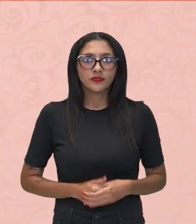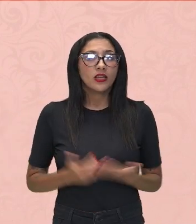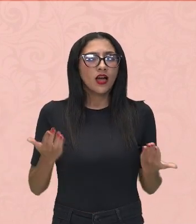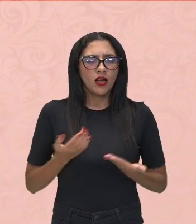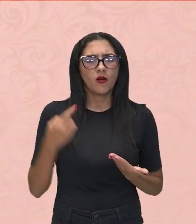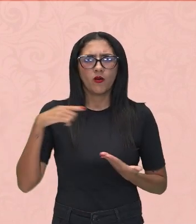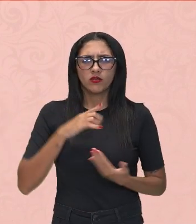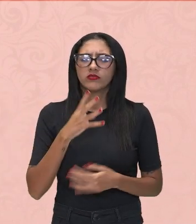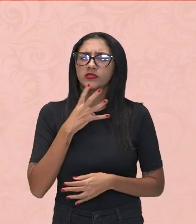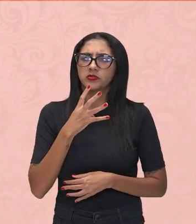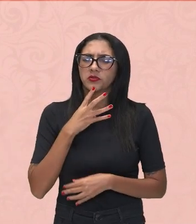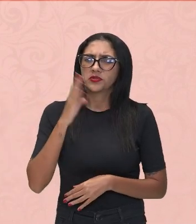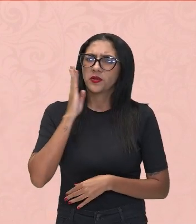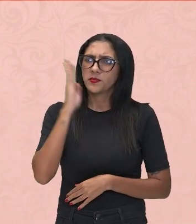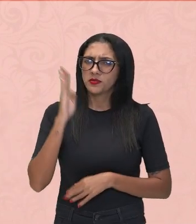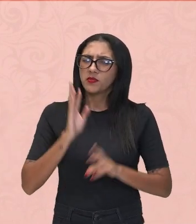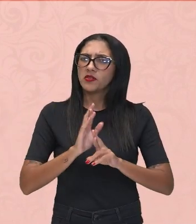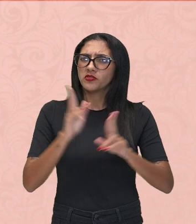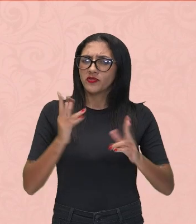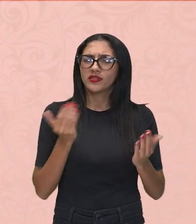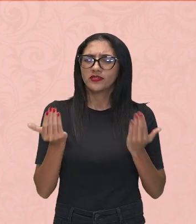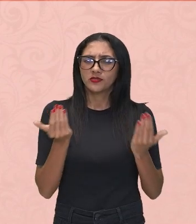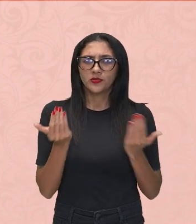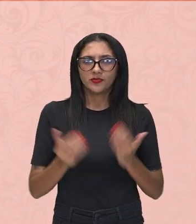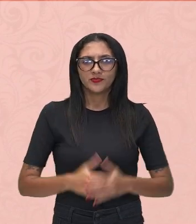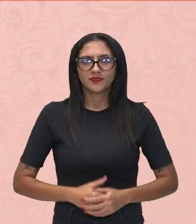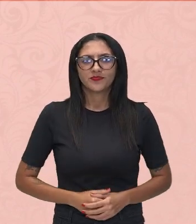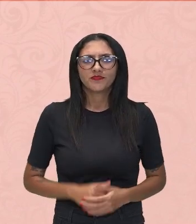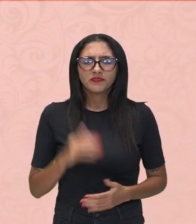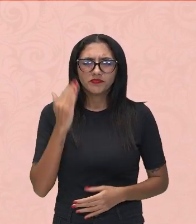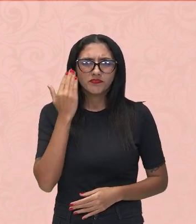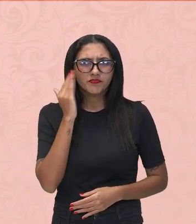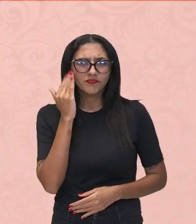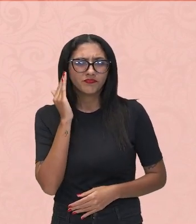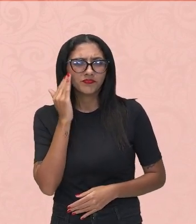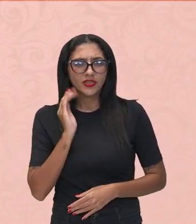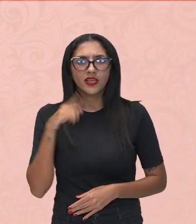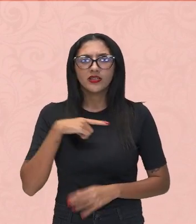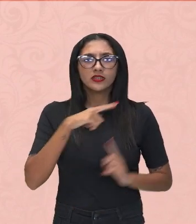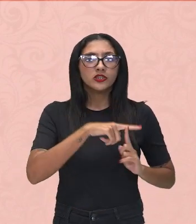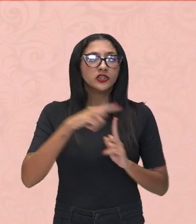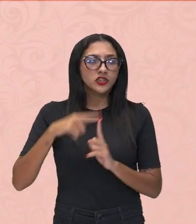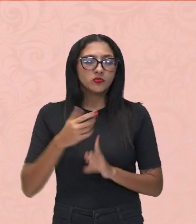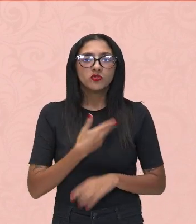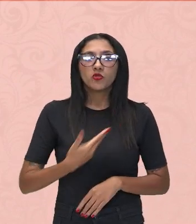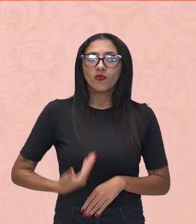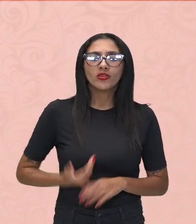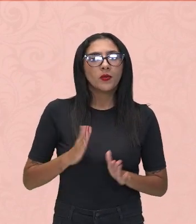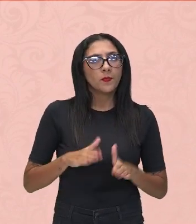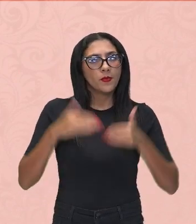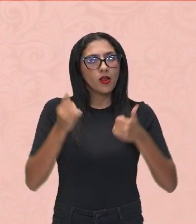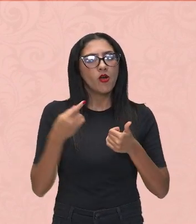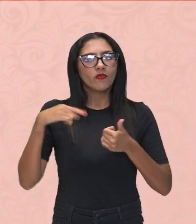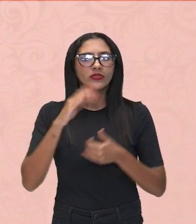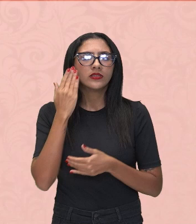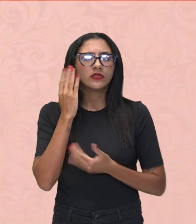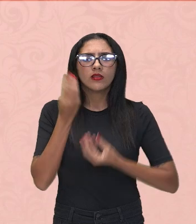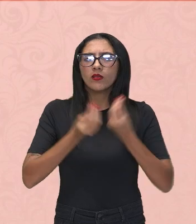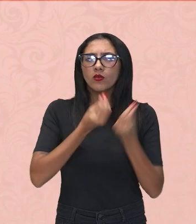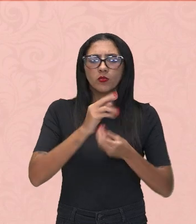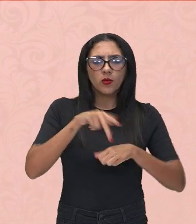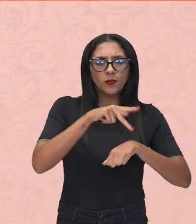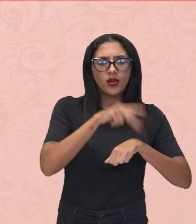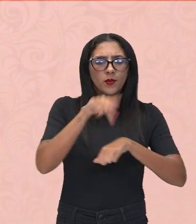principais diferenças entre república e monarquia. Entender essas formas de governo ajuda a compreender melhor como os países